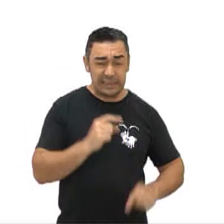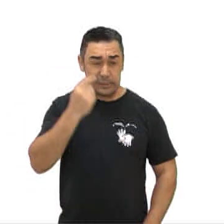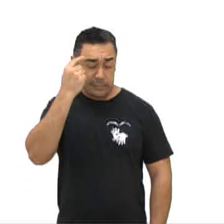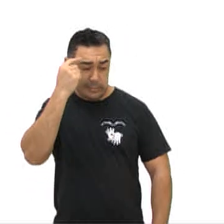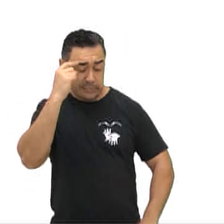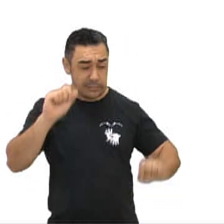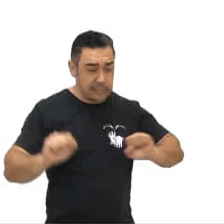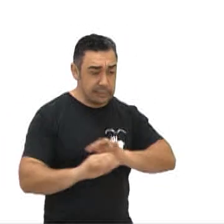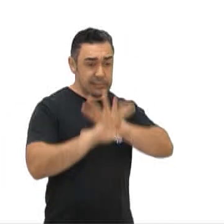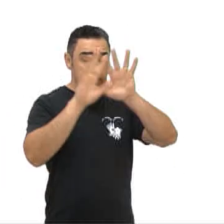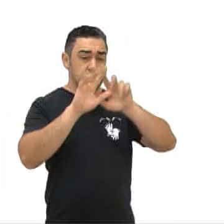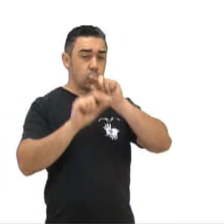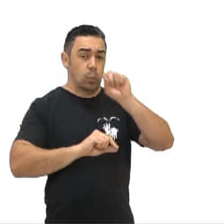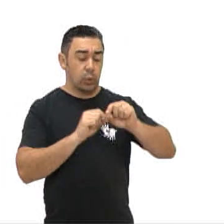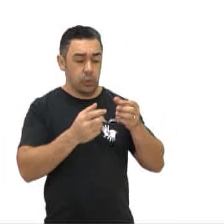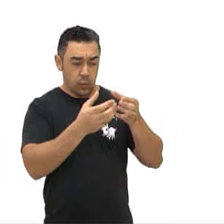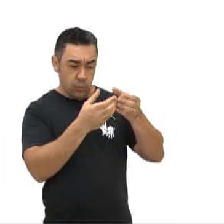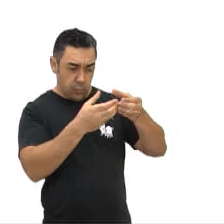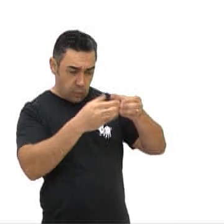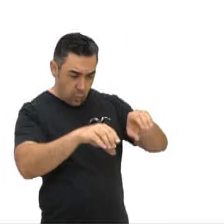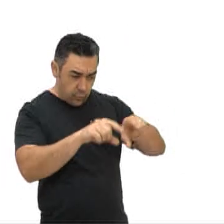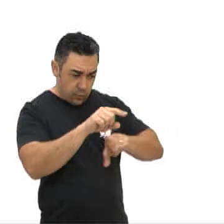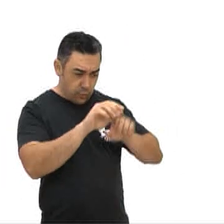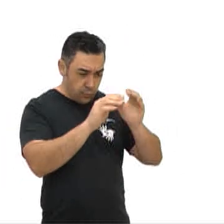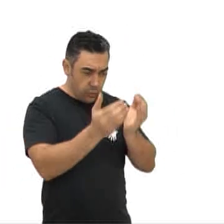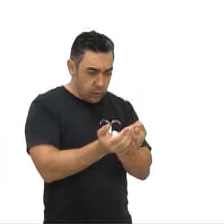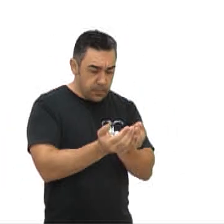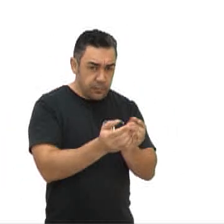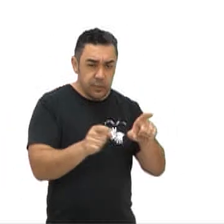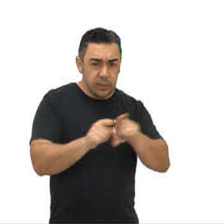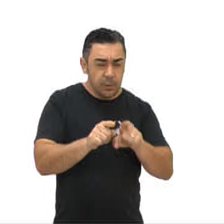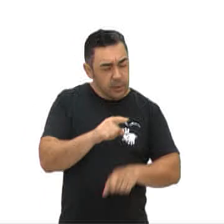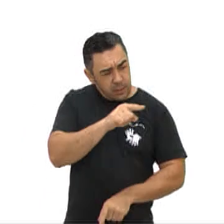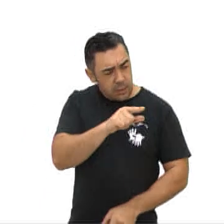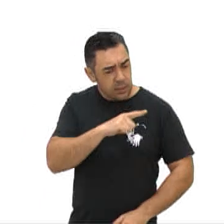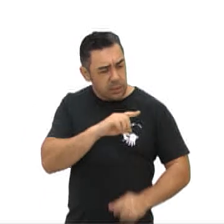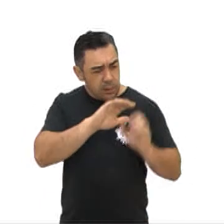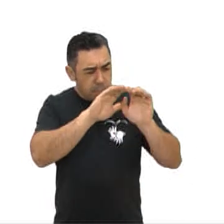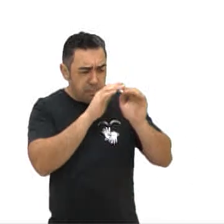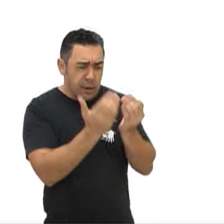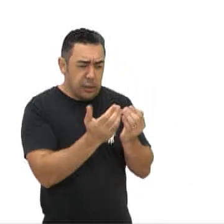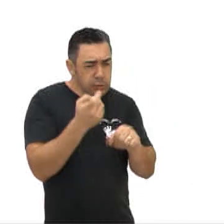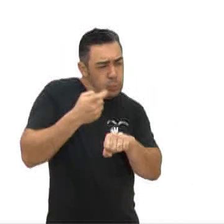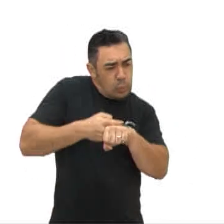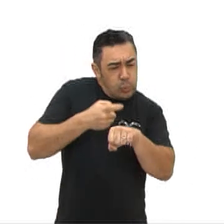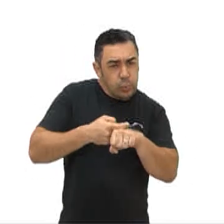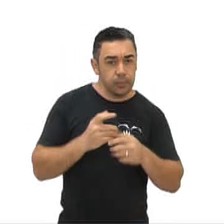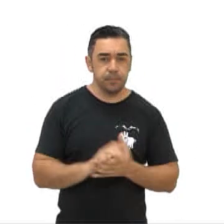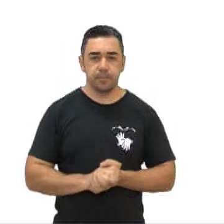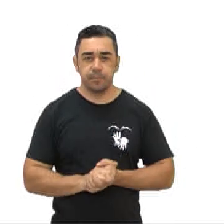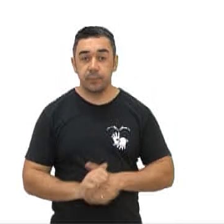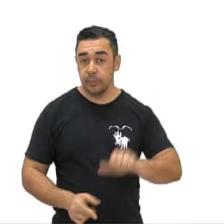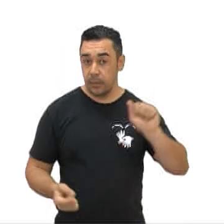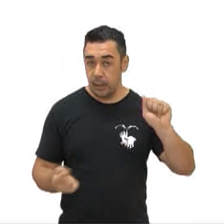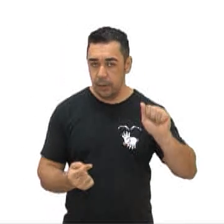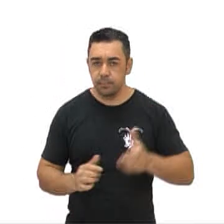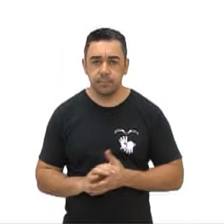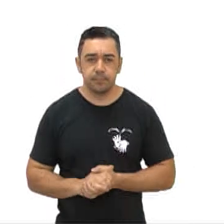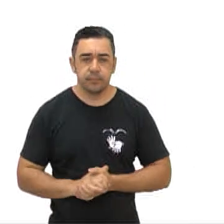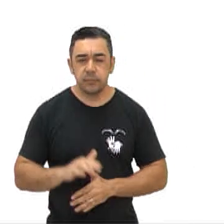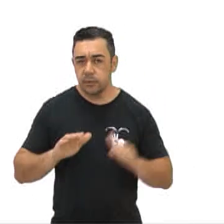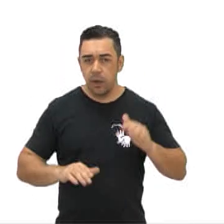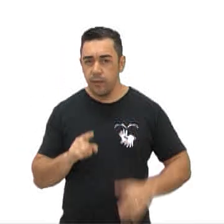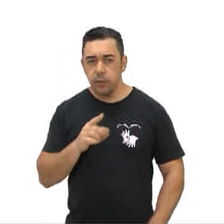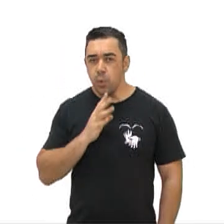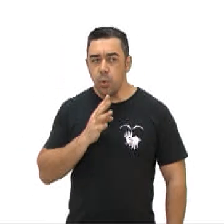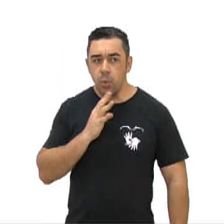forma clara que tem um ovo e na franqueza de sua parede caiada? Letra A. Talvez você não